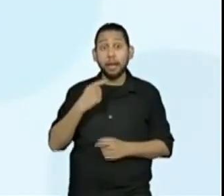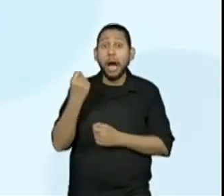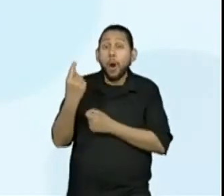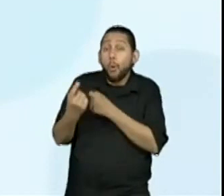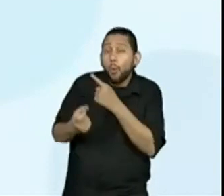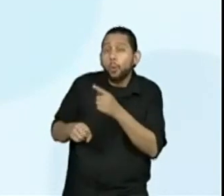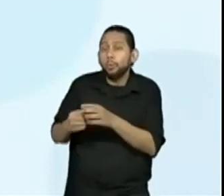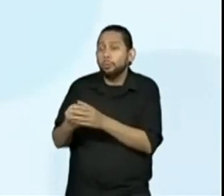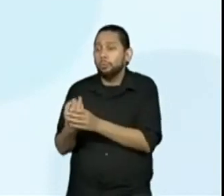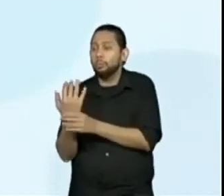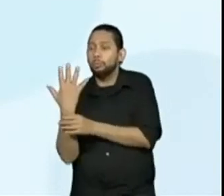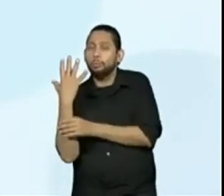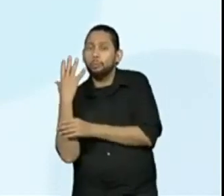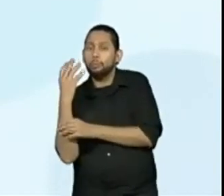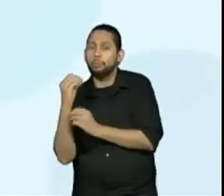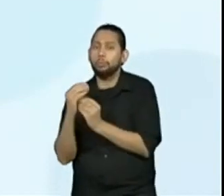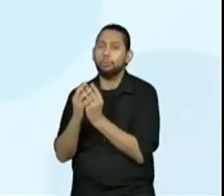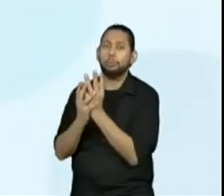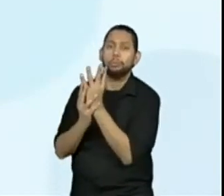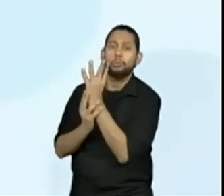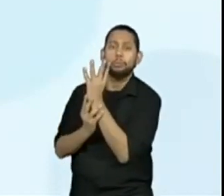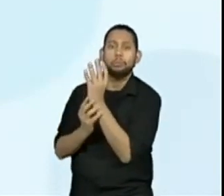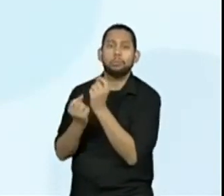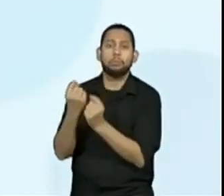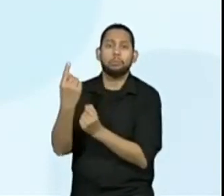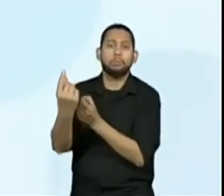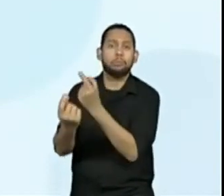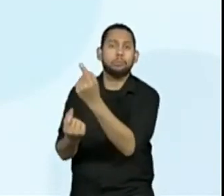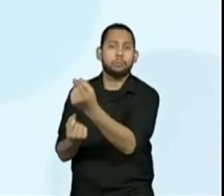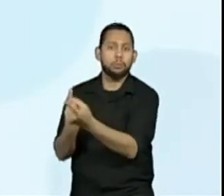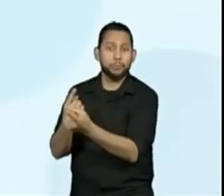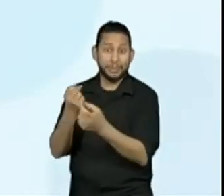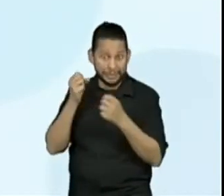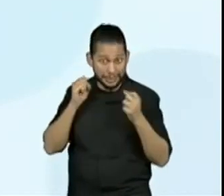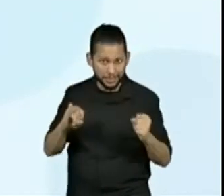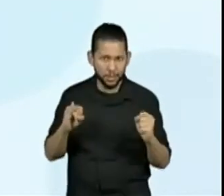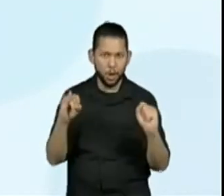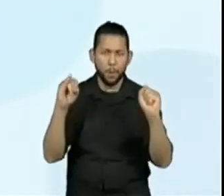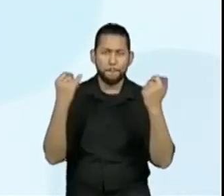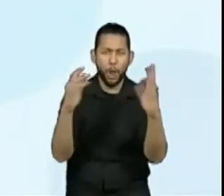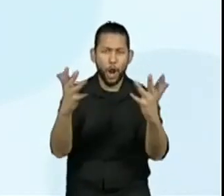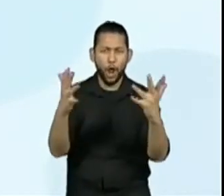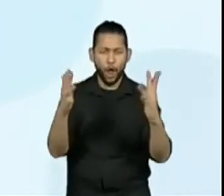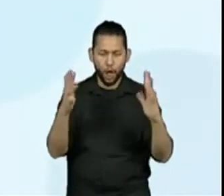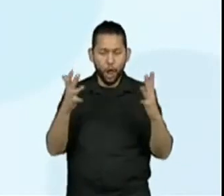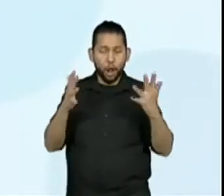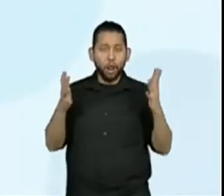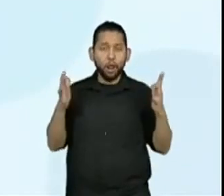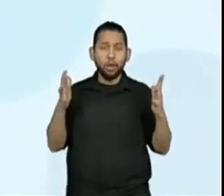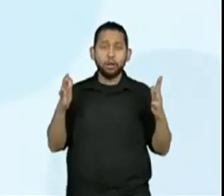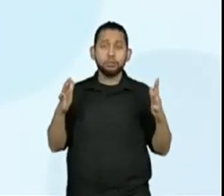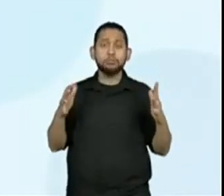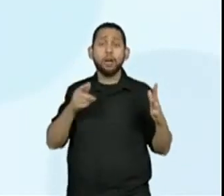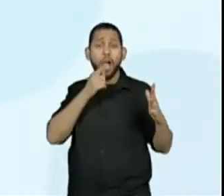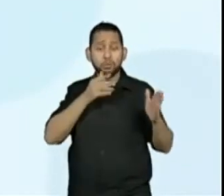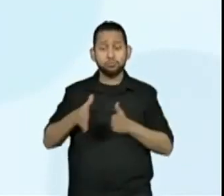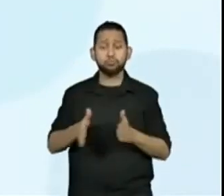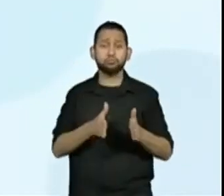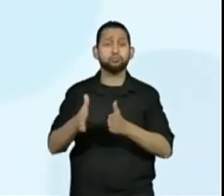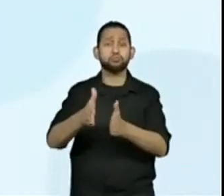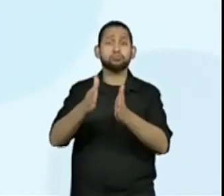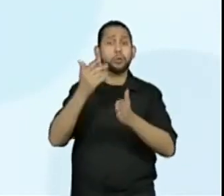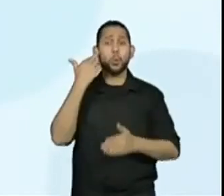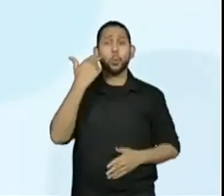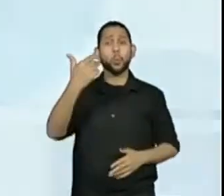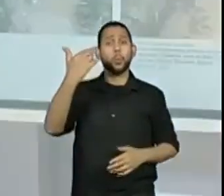muito preservadas, não é? E a gente precisa considerar as áreas anteriores a essa, que estão numa localização anterior